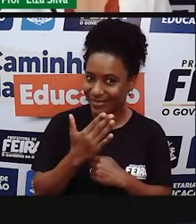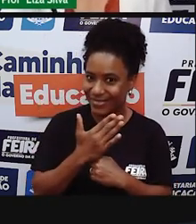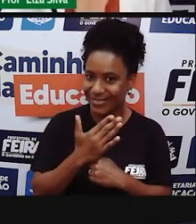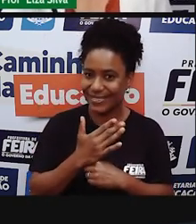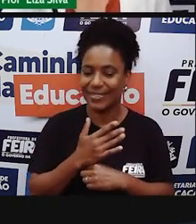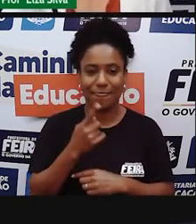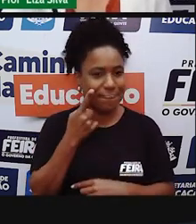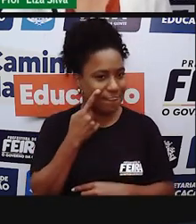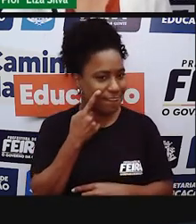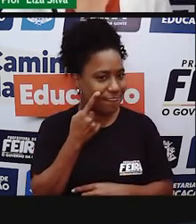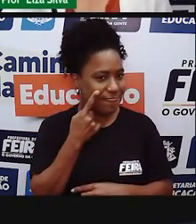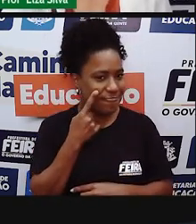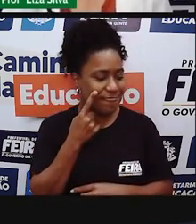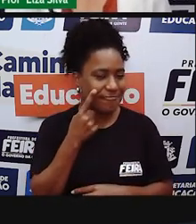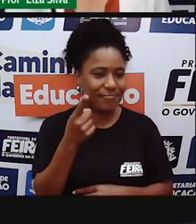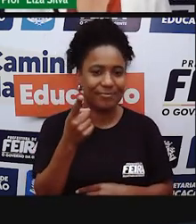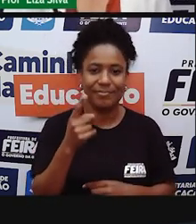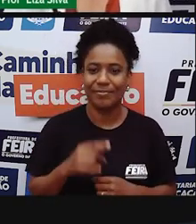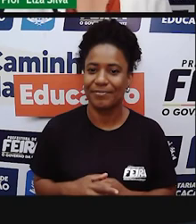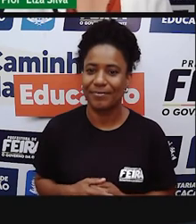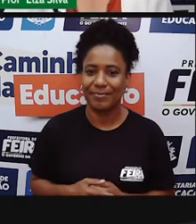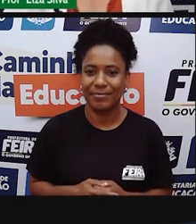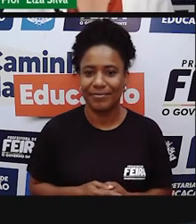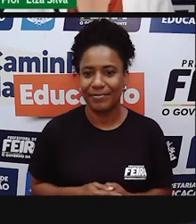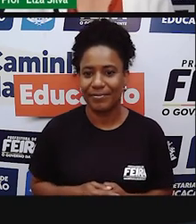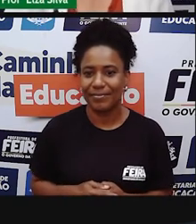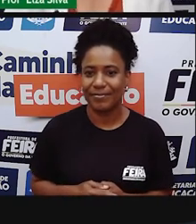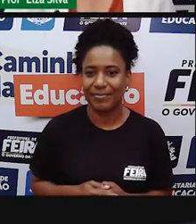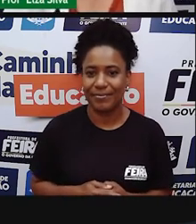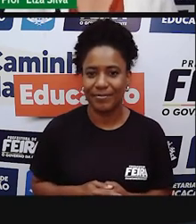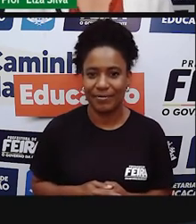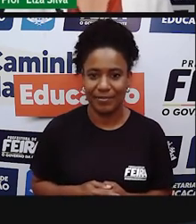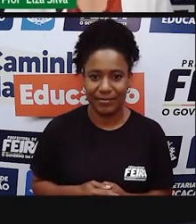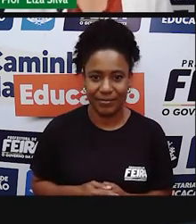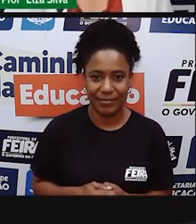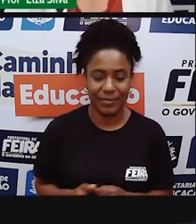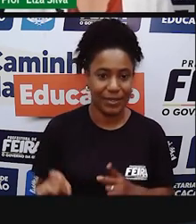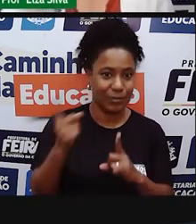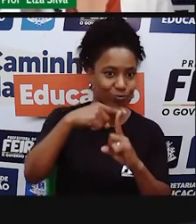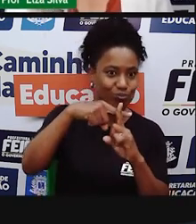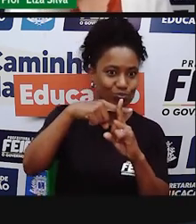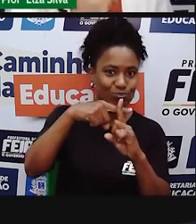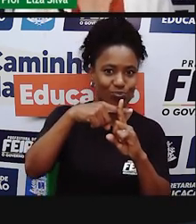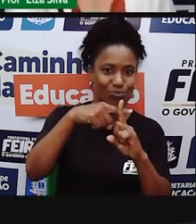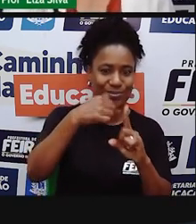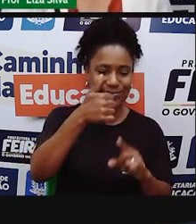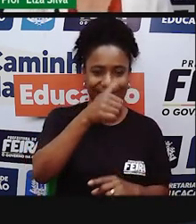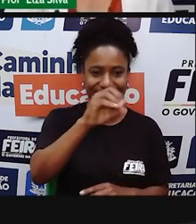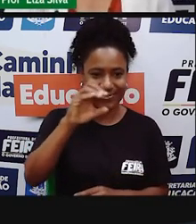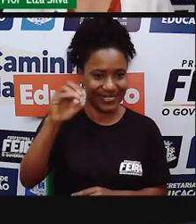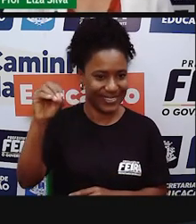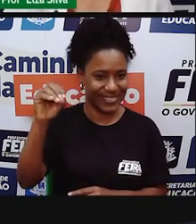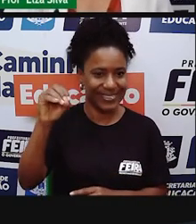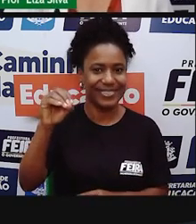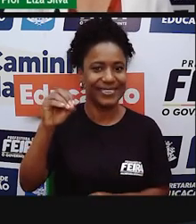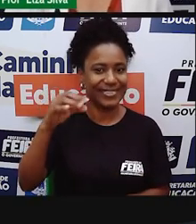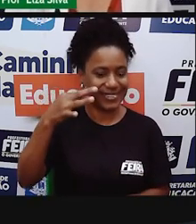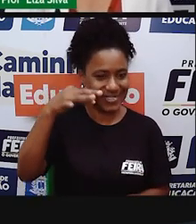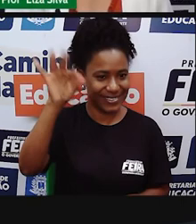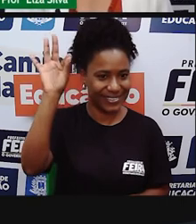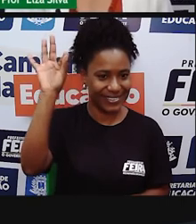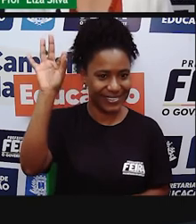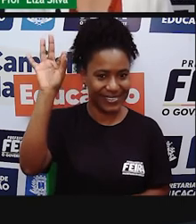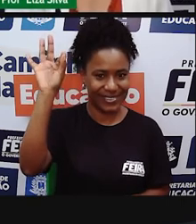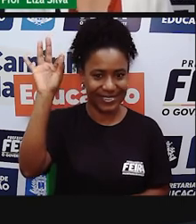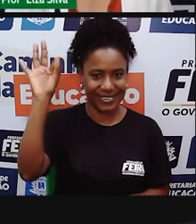Tchan, tchan, tchan, tchan. Here. Olha, nós conseguimos mais 100 points. Mais 100